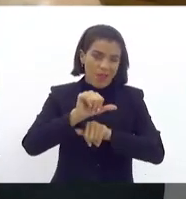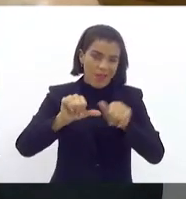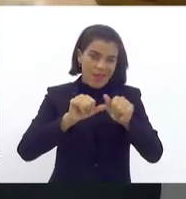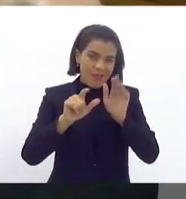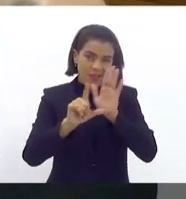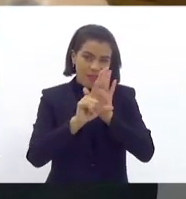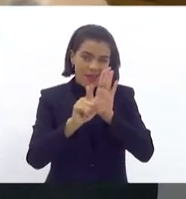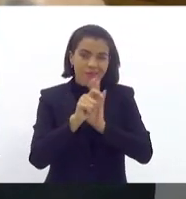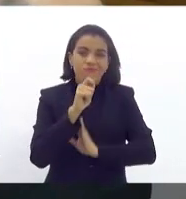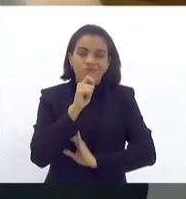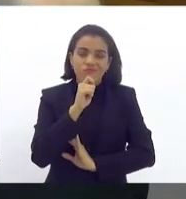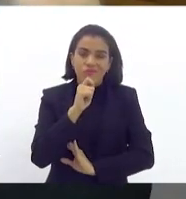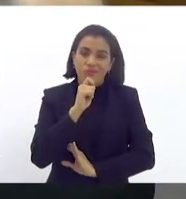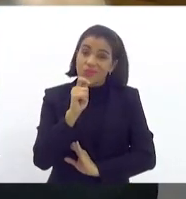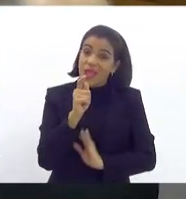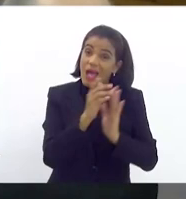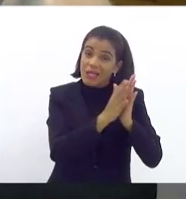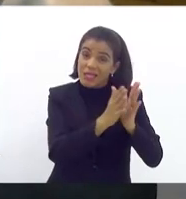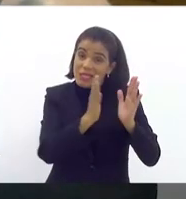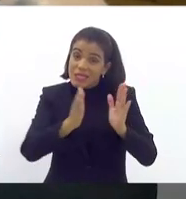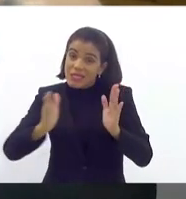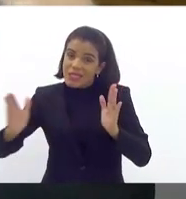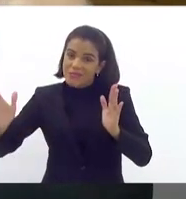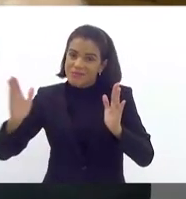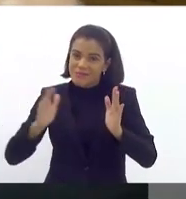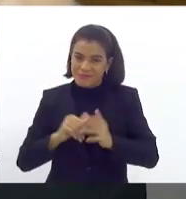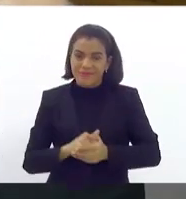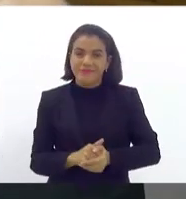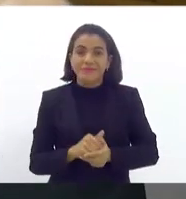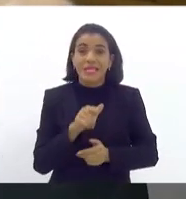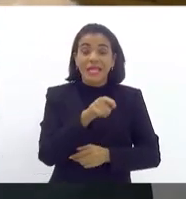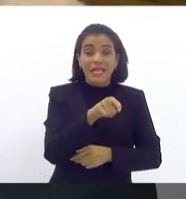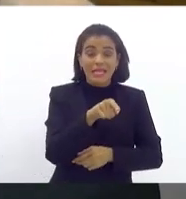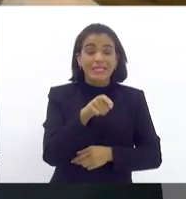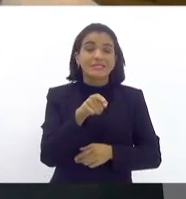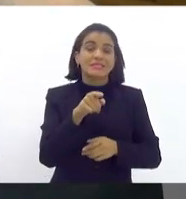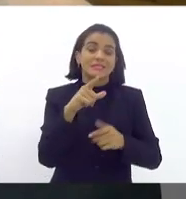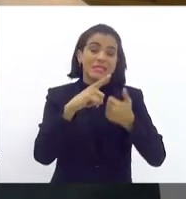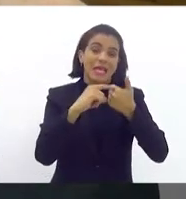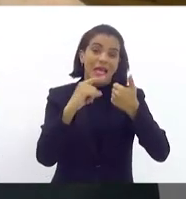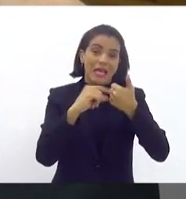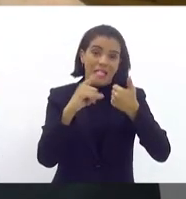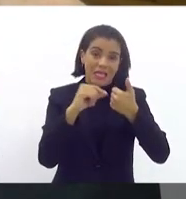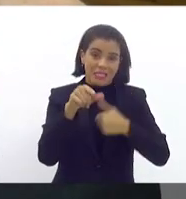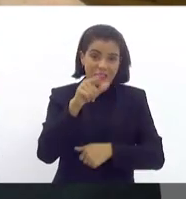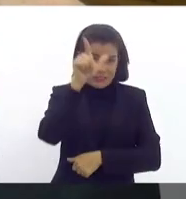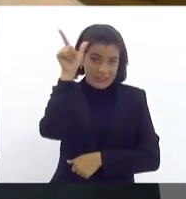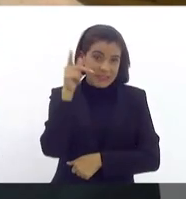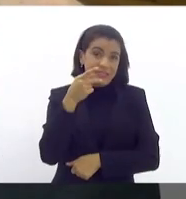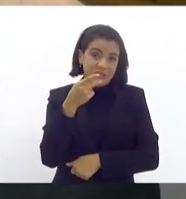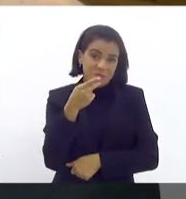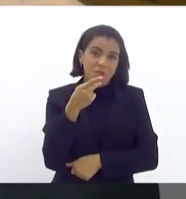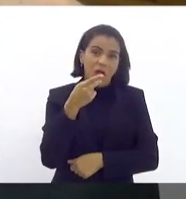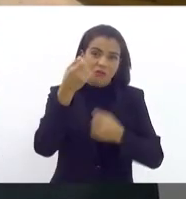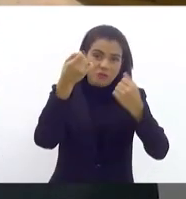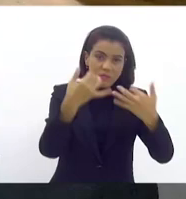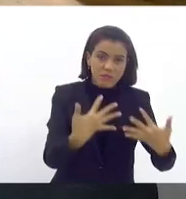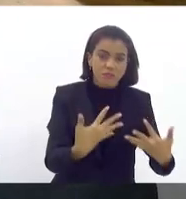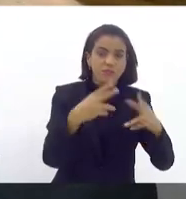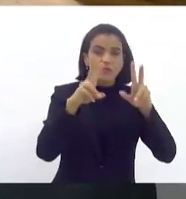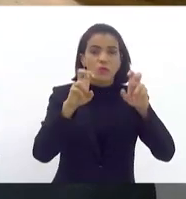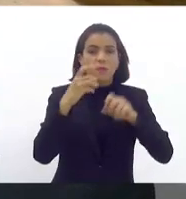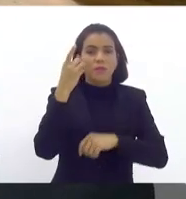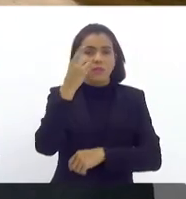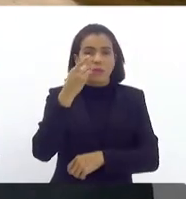lei. Estão tramitando. Mas é verdade, esse artigo que o Luiz Paulo colocou do projeto da Marta Rocha